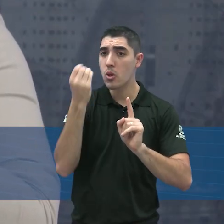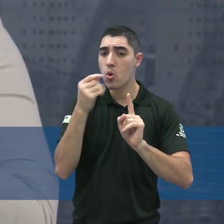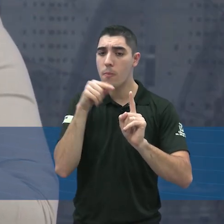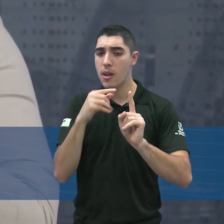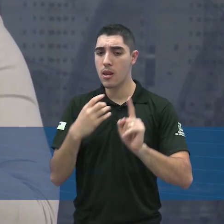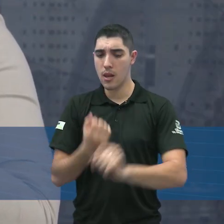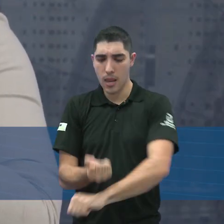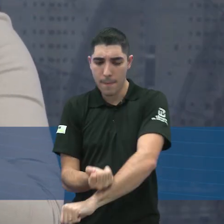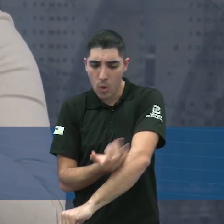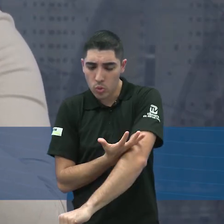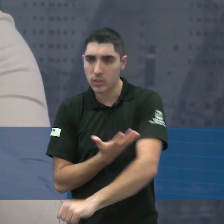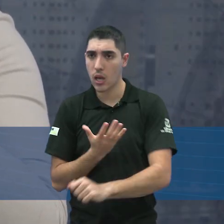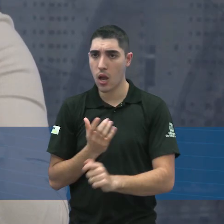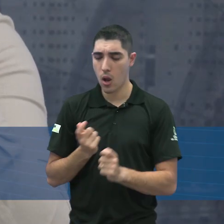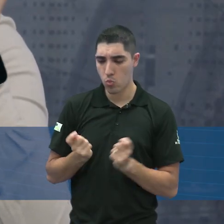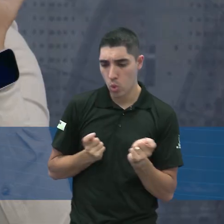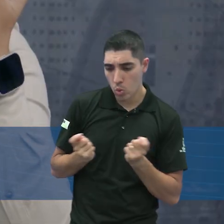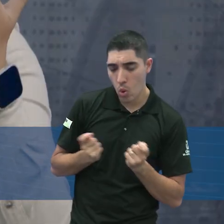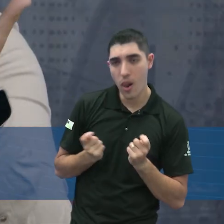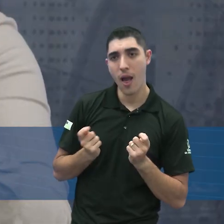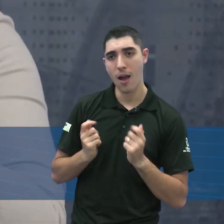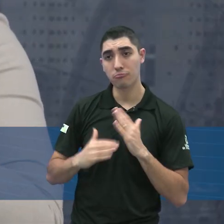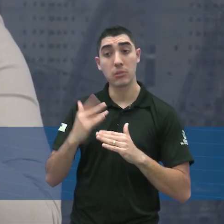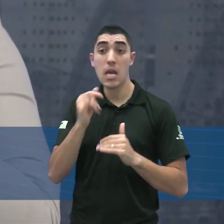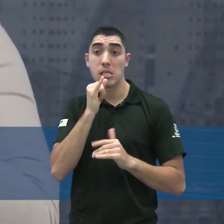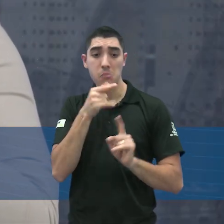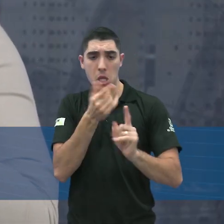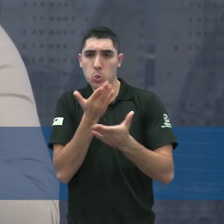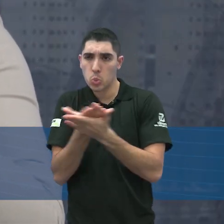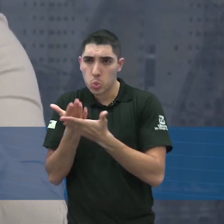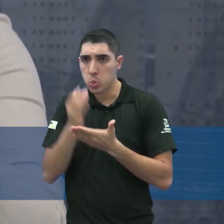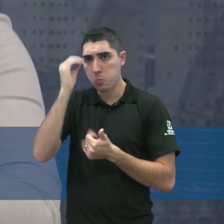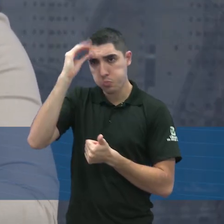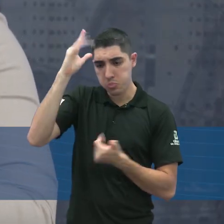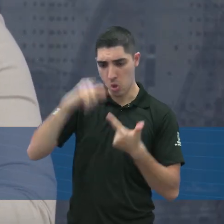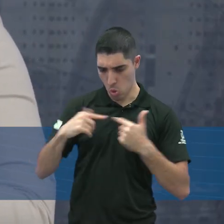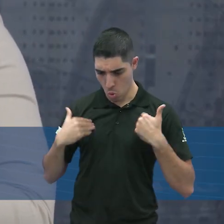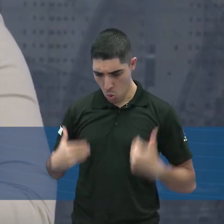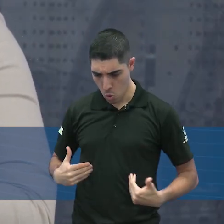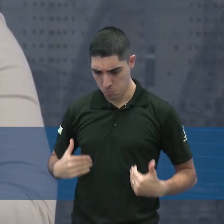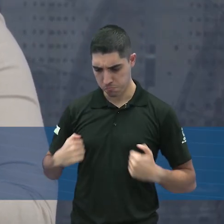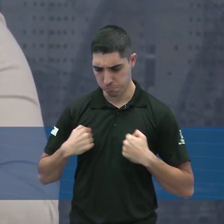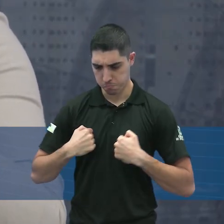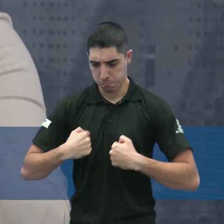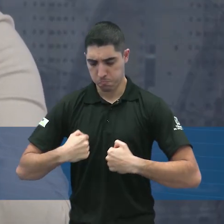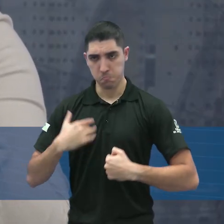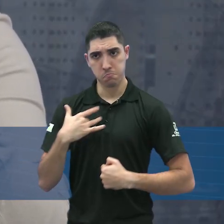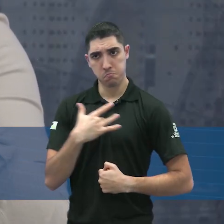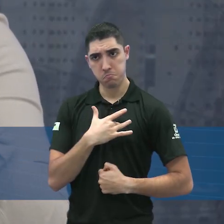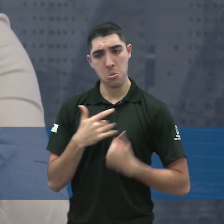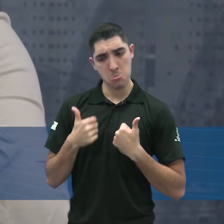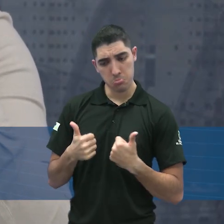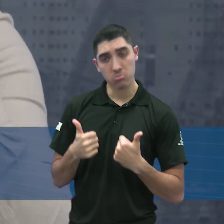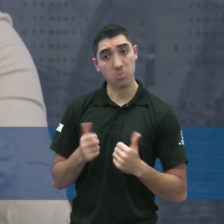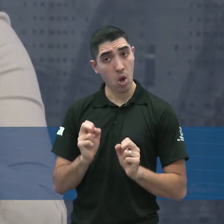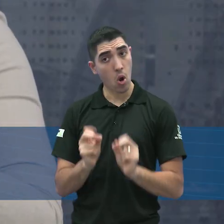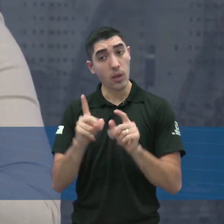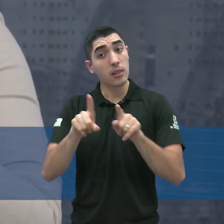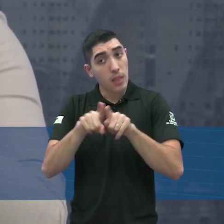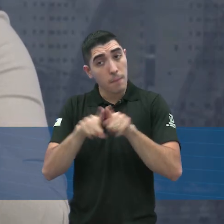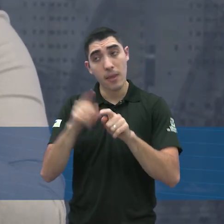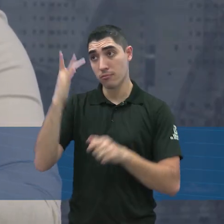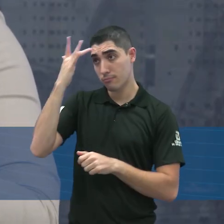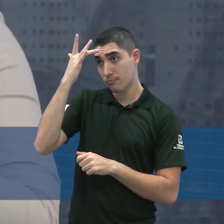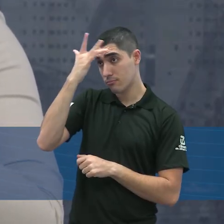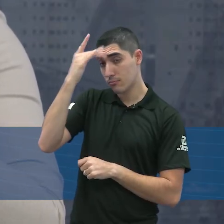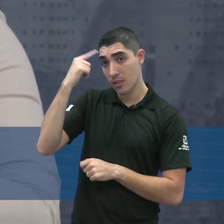suas emoções, assim como ele desenvolve o intelecto, a força física, que ele também desenvolva, né, a sua saúde